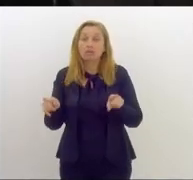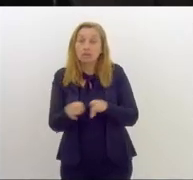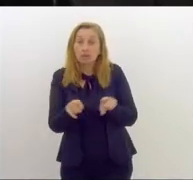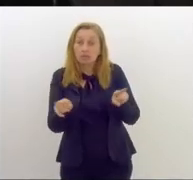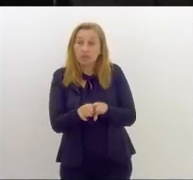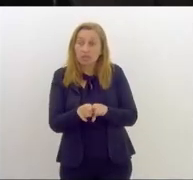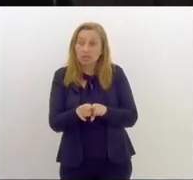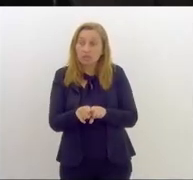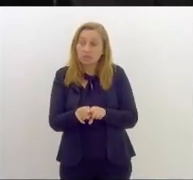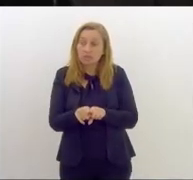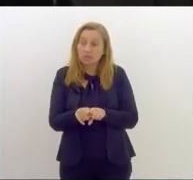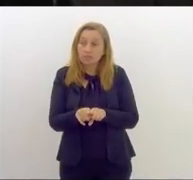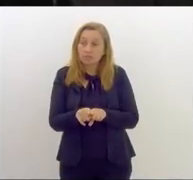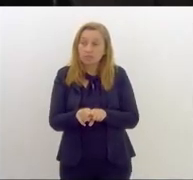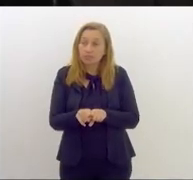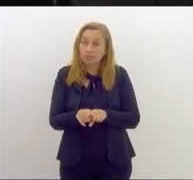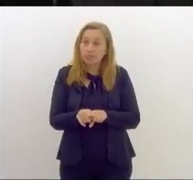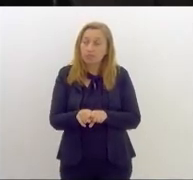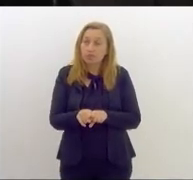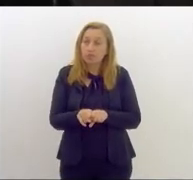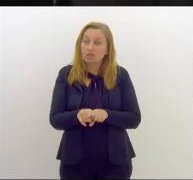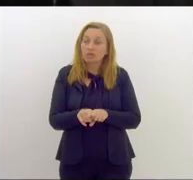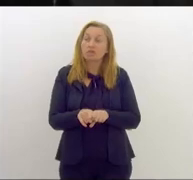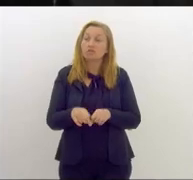pelo seu posicionamento